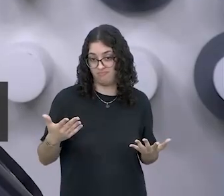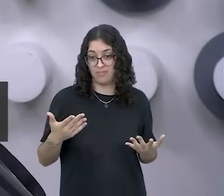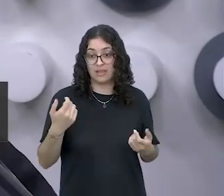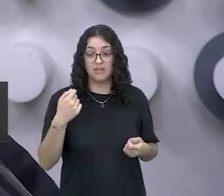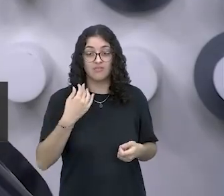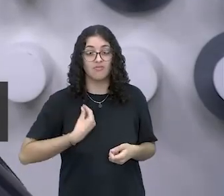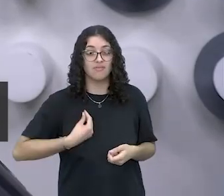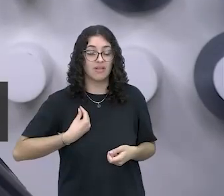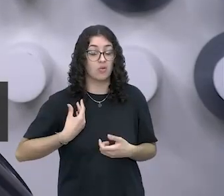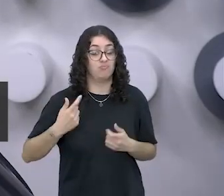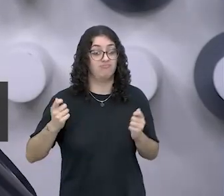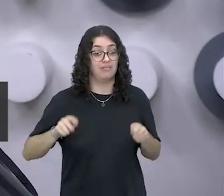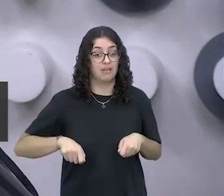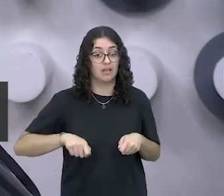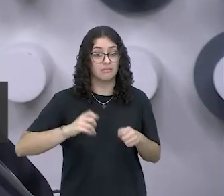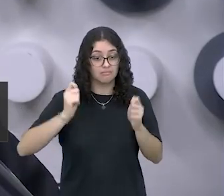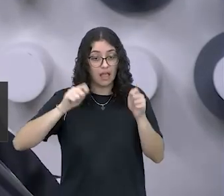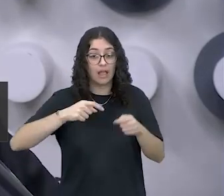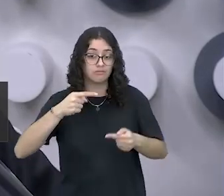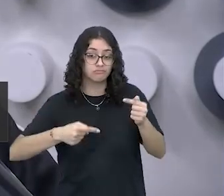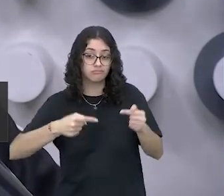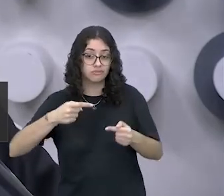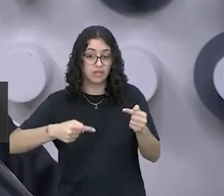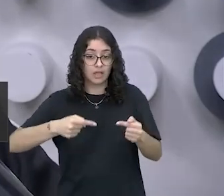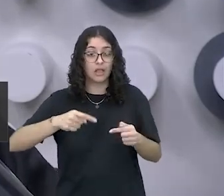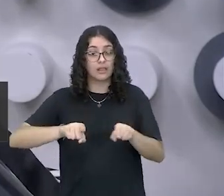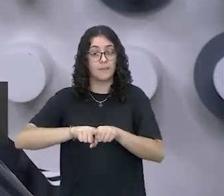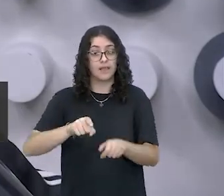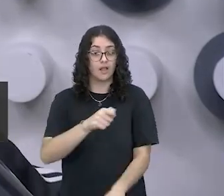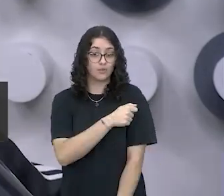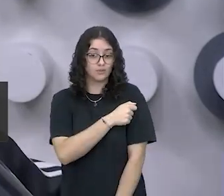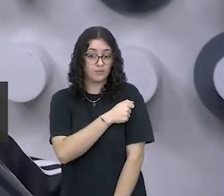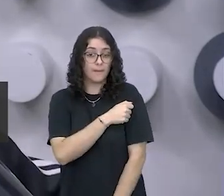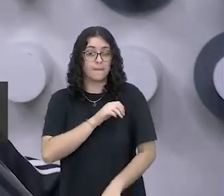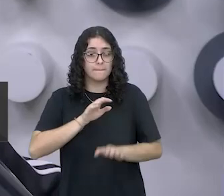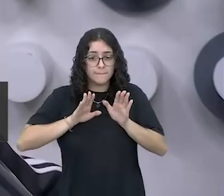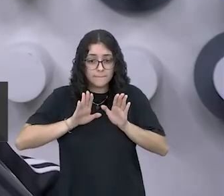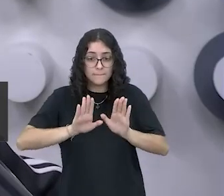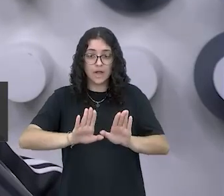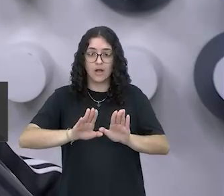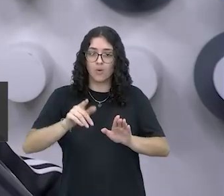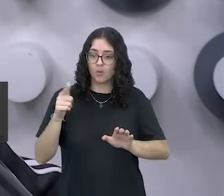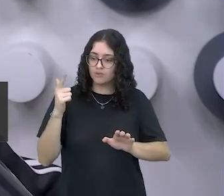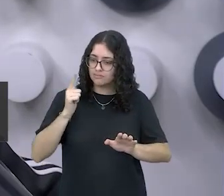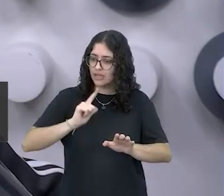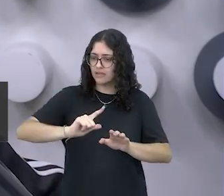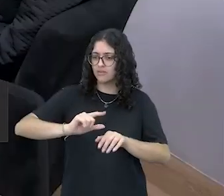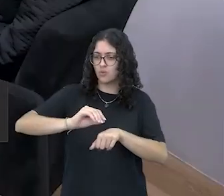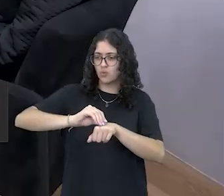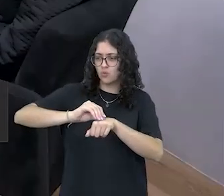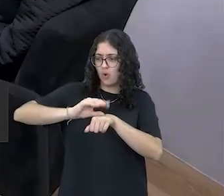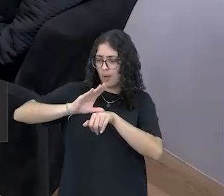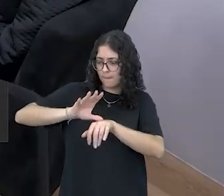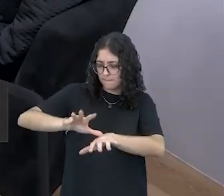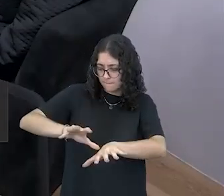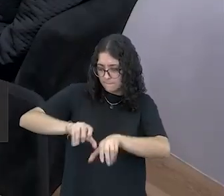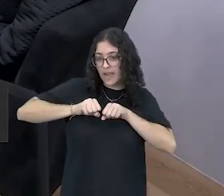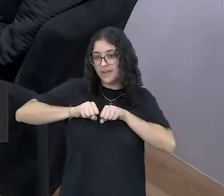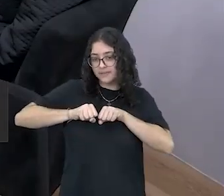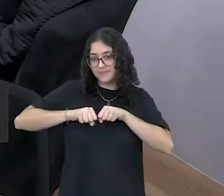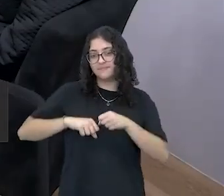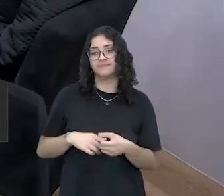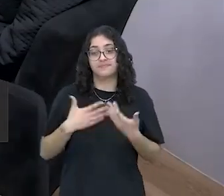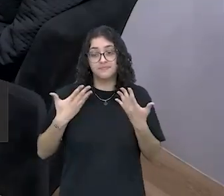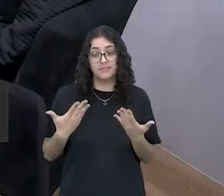se manter. Tudo isso a gente consegue discutir. E o aluno consegue discutir, mas quando ele se apropria primeiro. Claro. Né? Então,